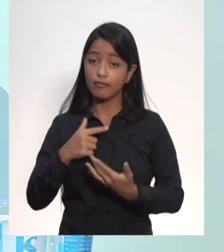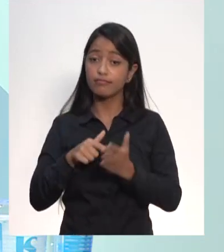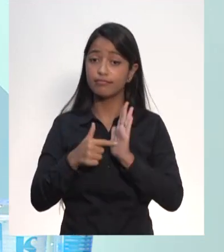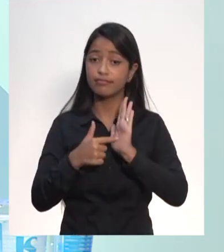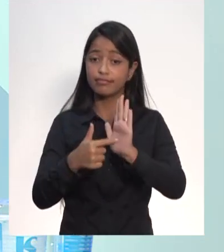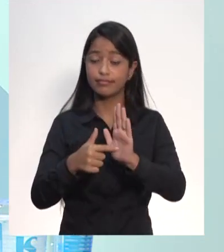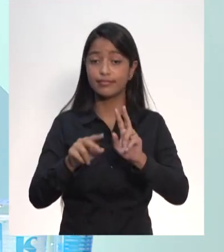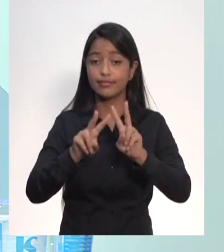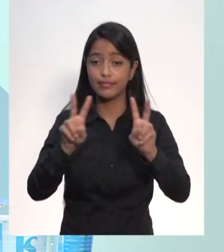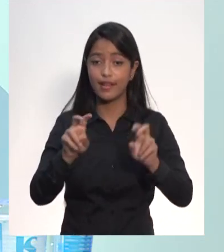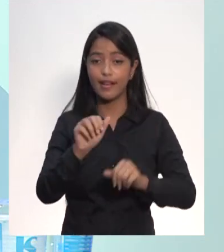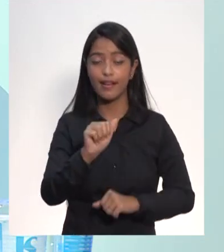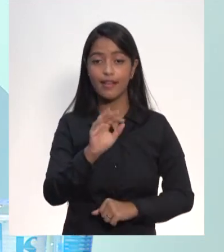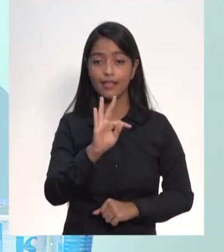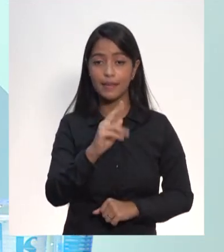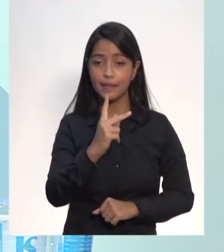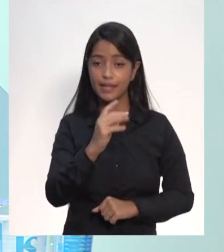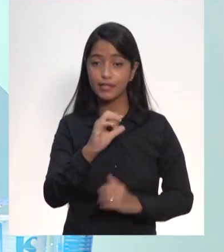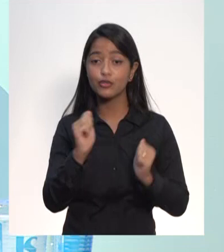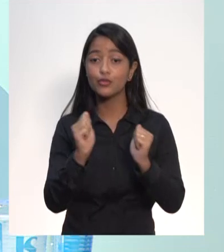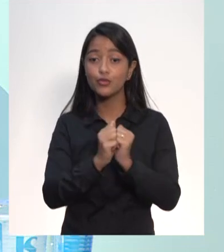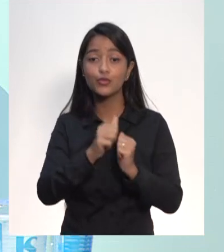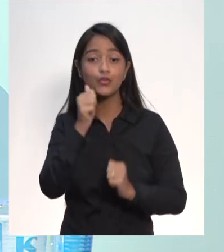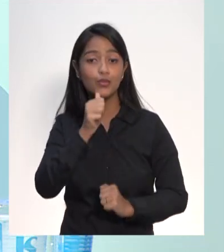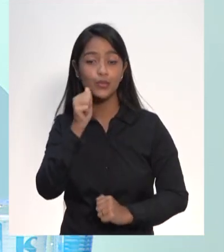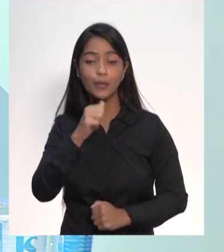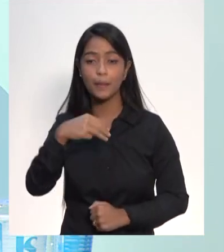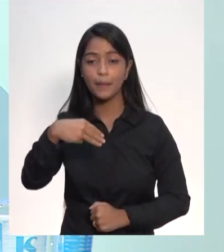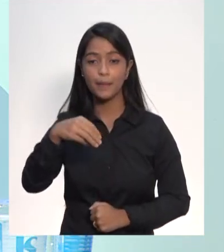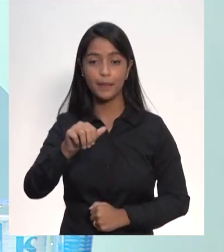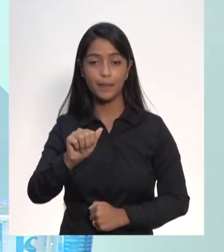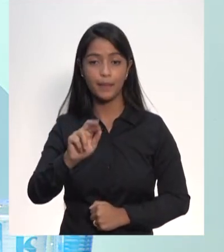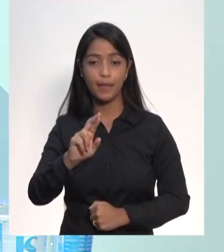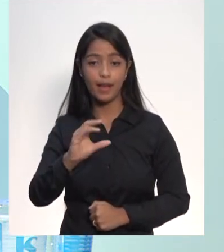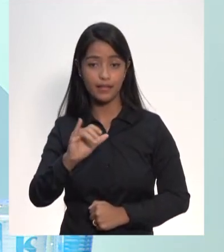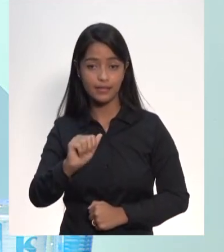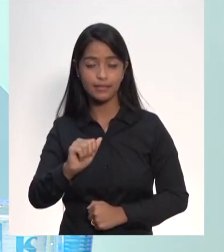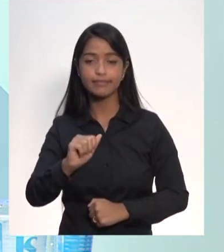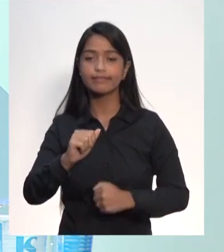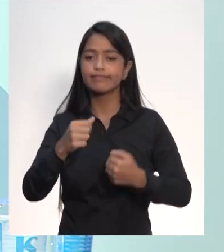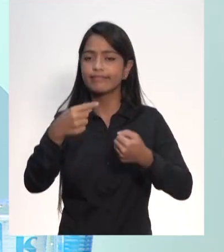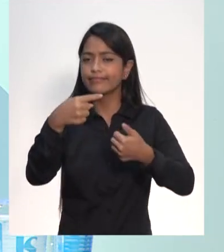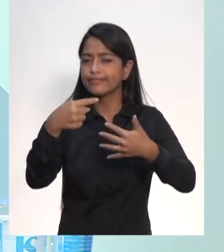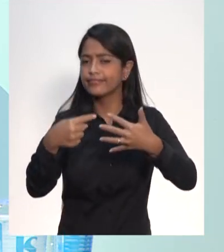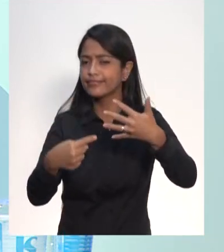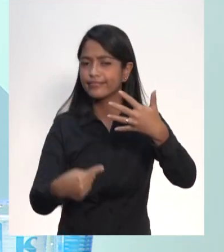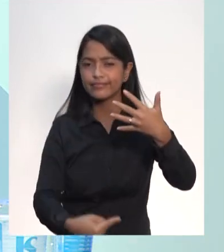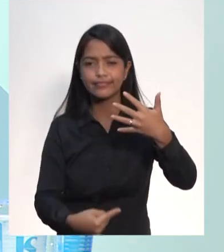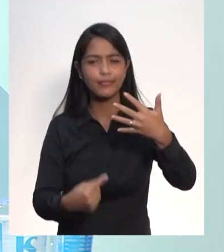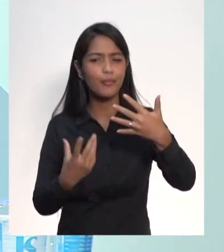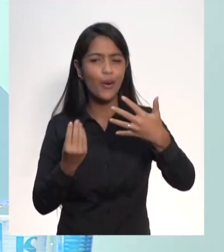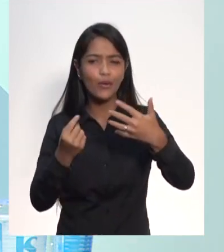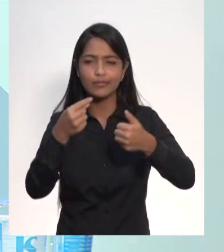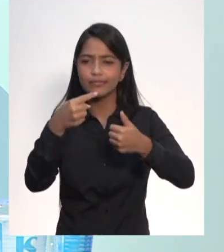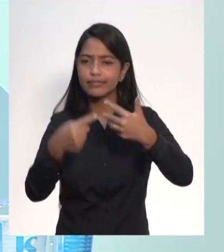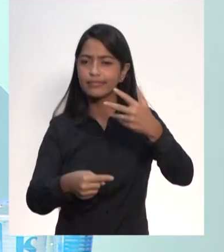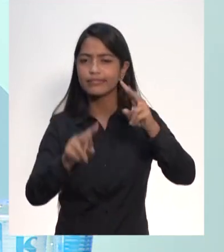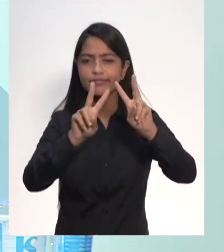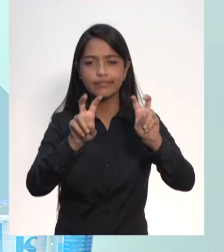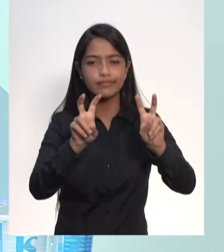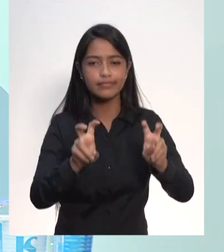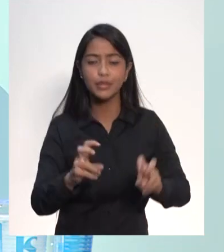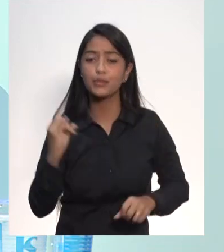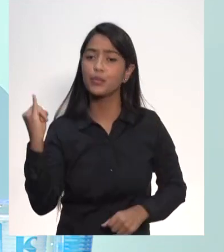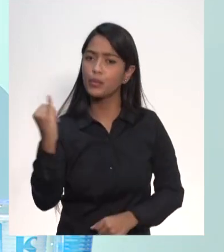TPC com a Márcia também na quinta-feira passada, e várias questões, vários temas super